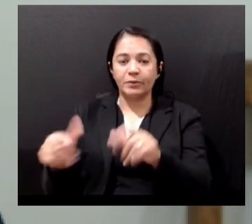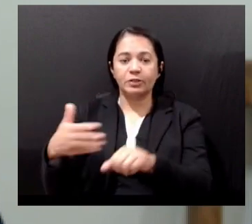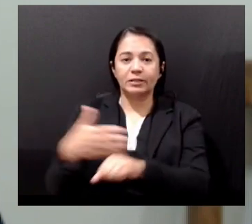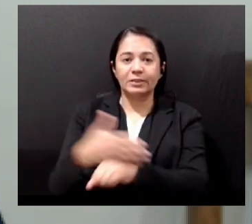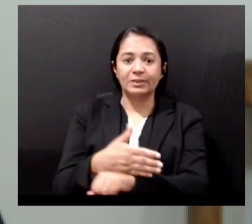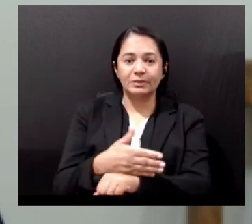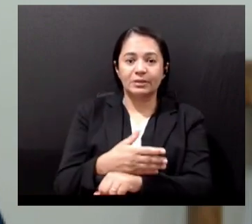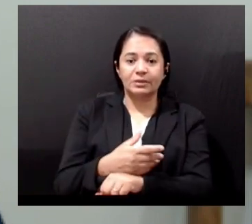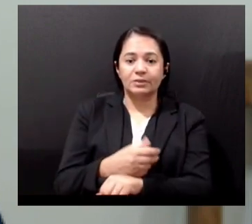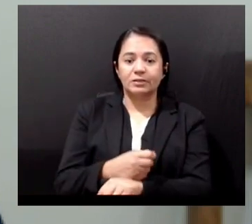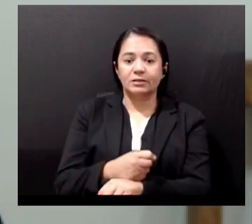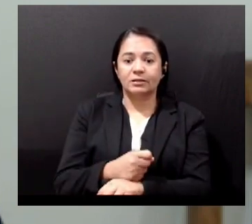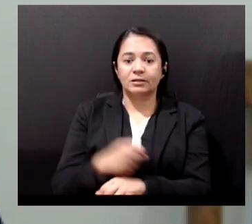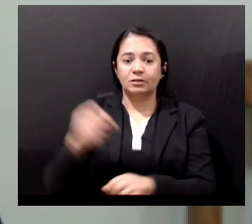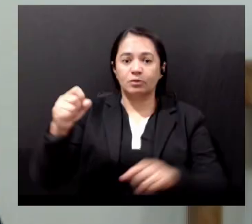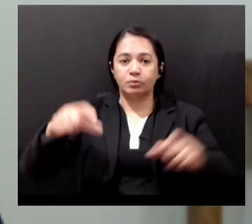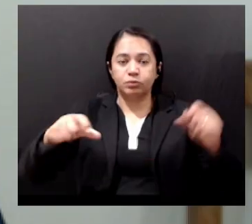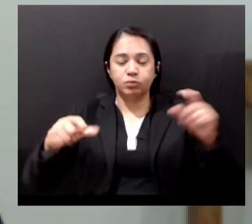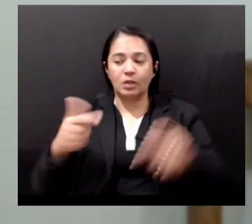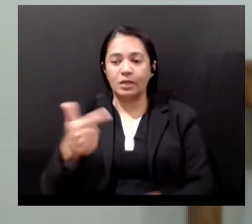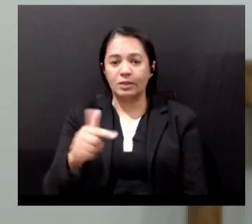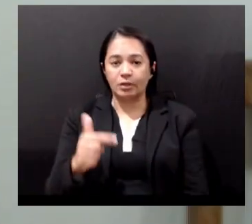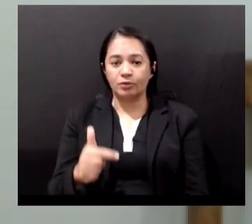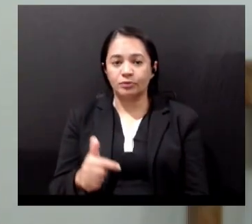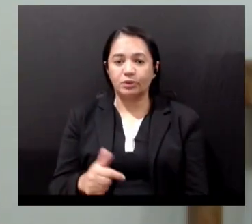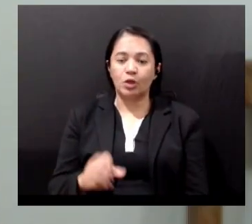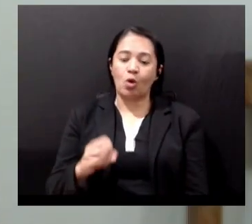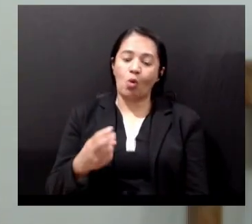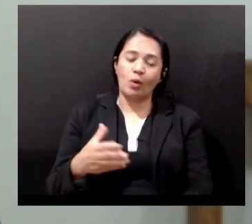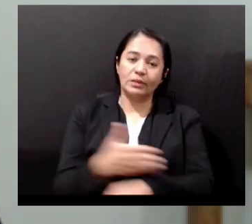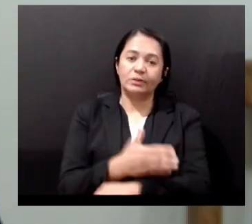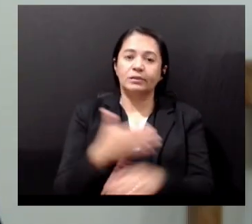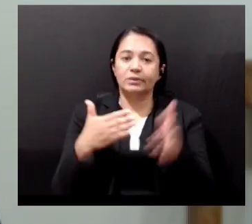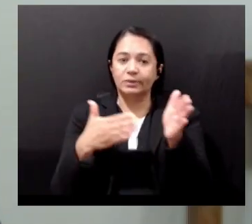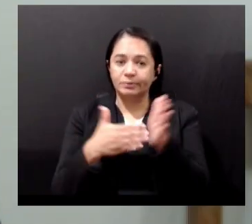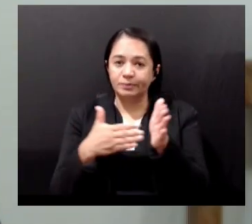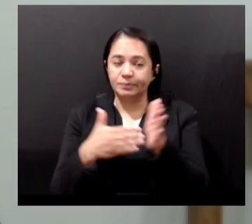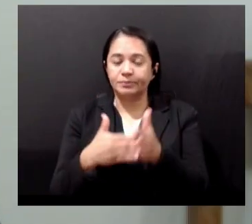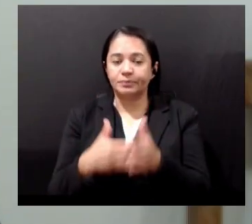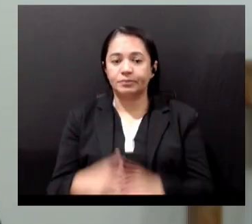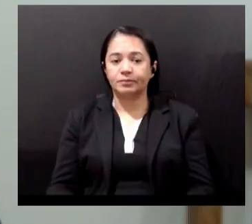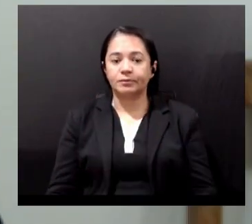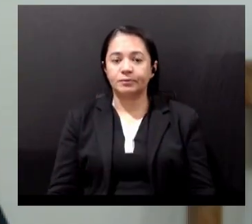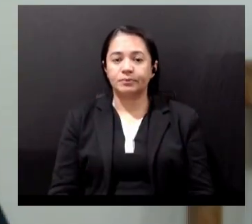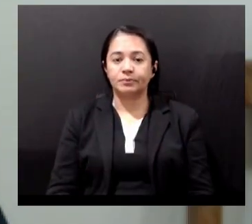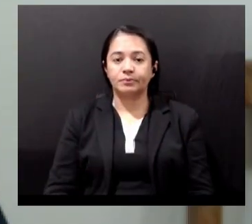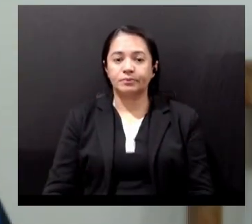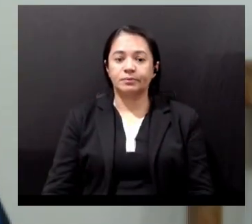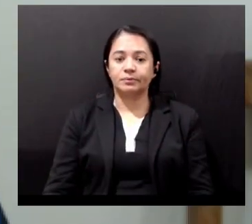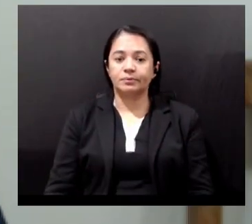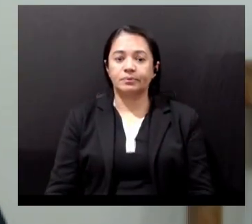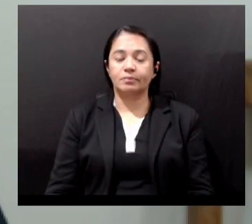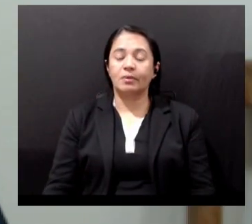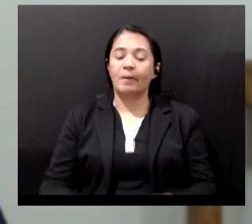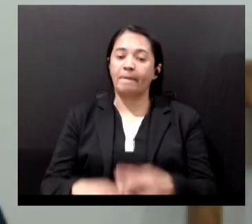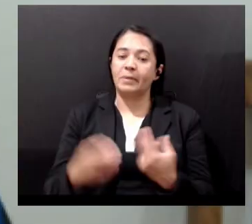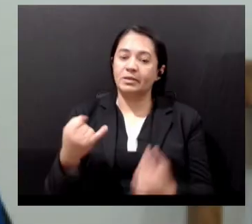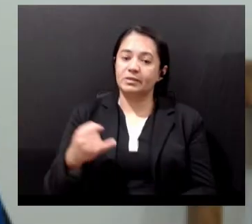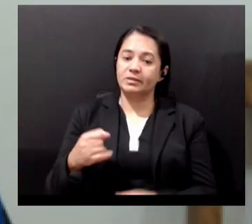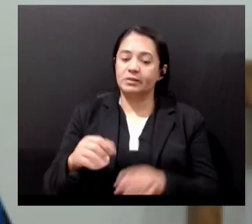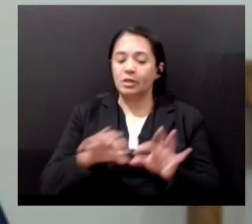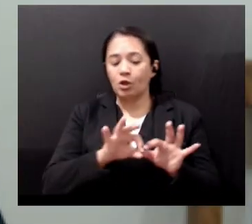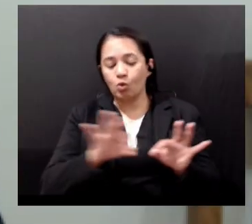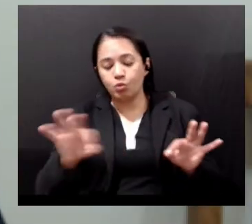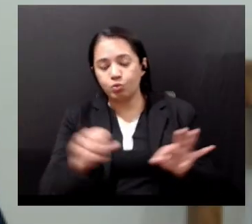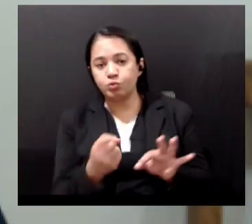têm acesso à irrigação. Sim. Ou têm um acesso limitado. Havendo acesso à irrigação em